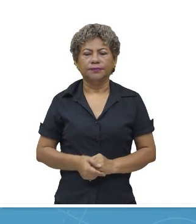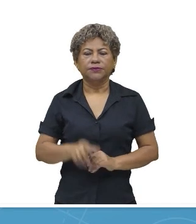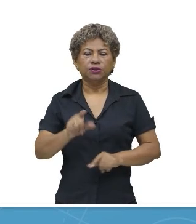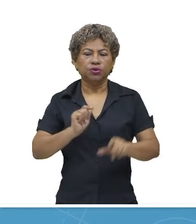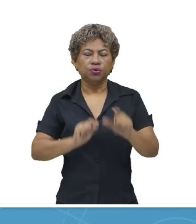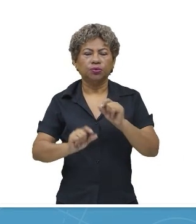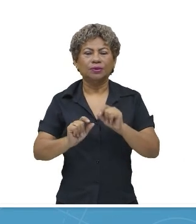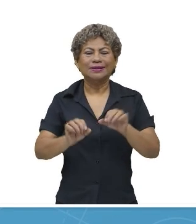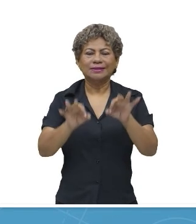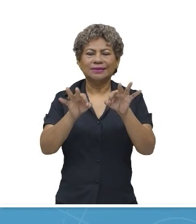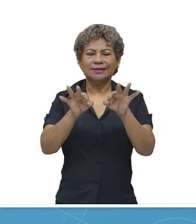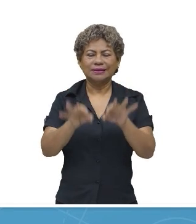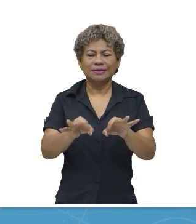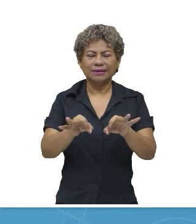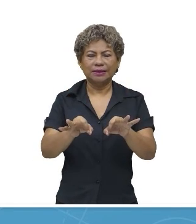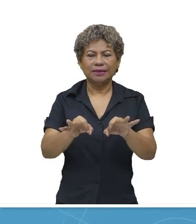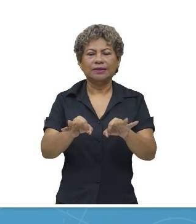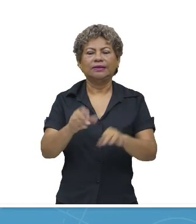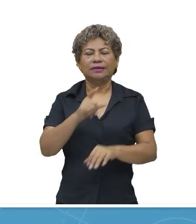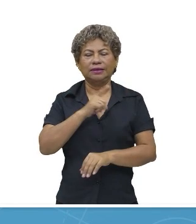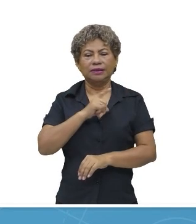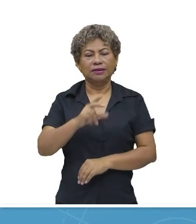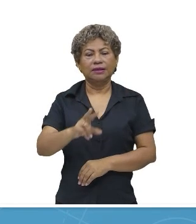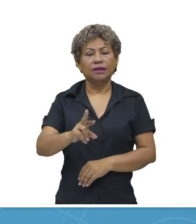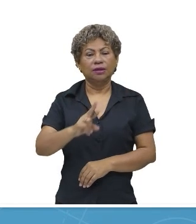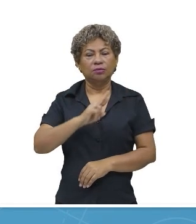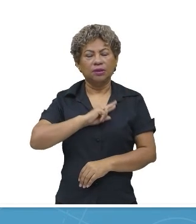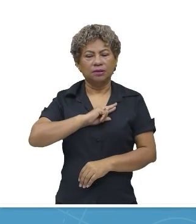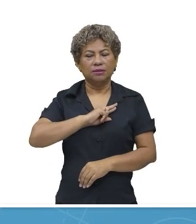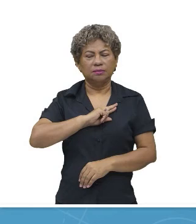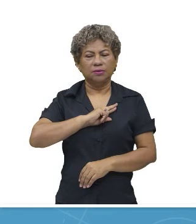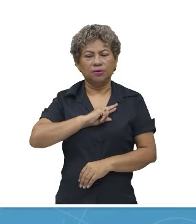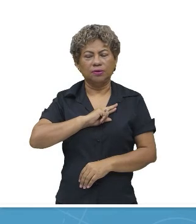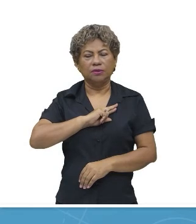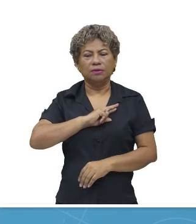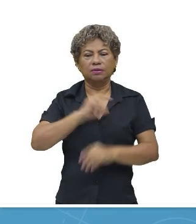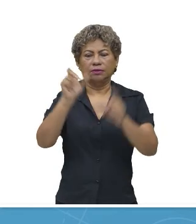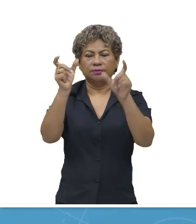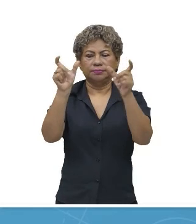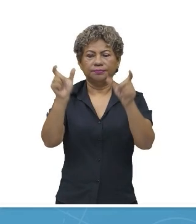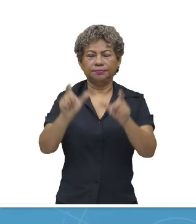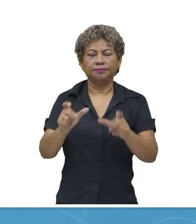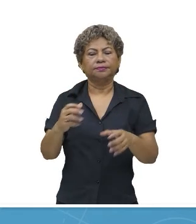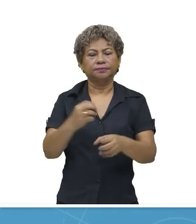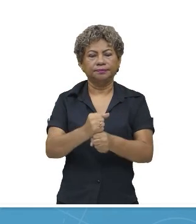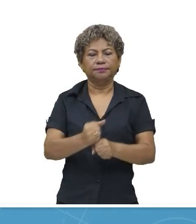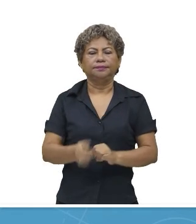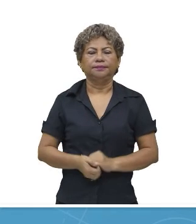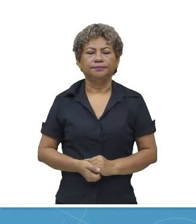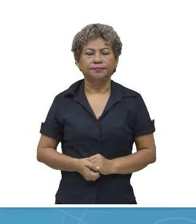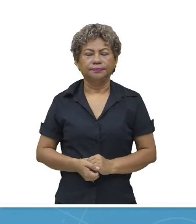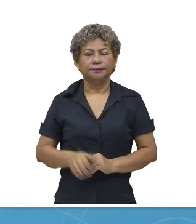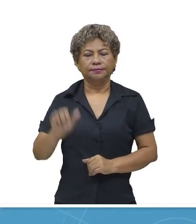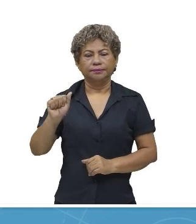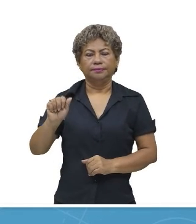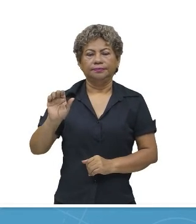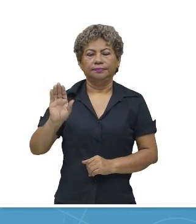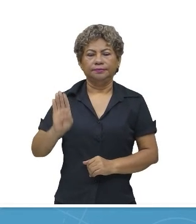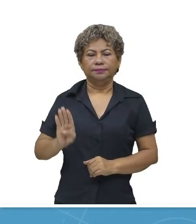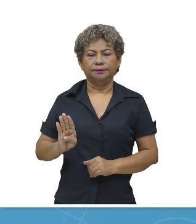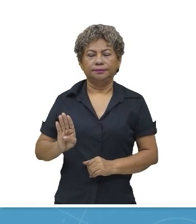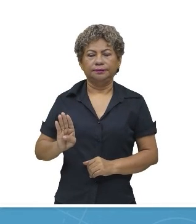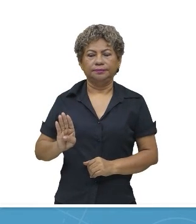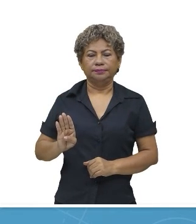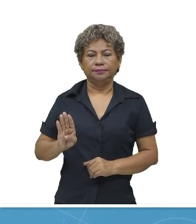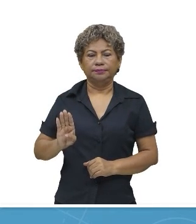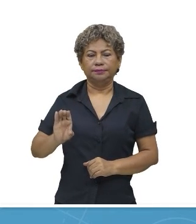Escolha a alternativa que apresenta o resultado para a expressão 10 elevado a menos 1 dividido por 10